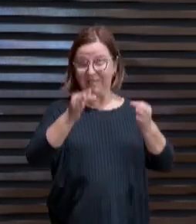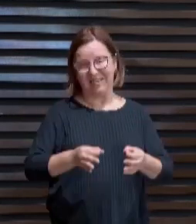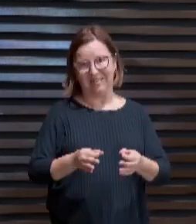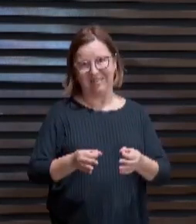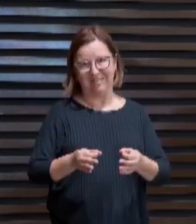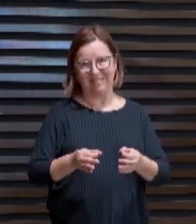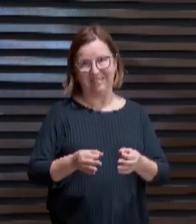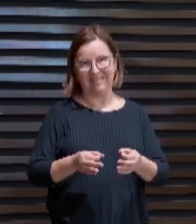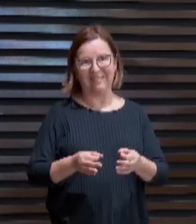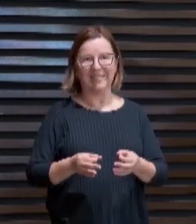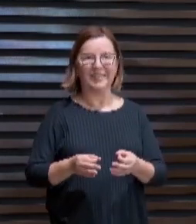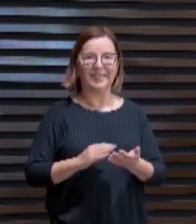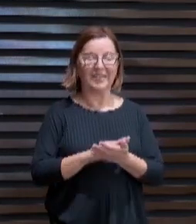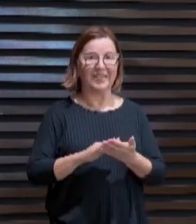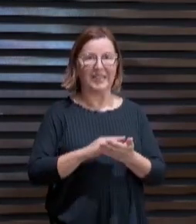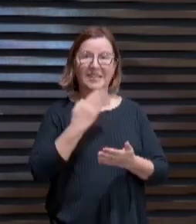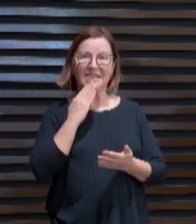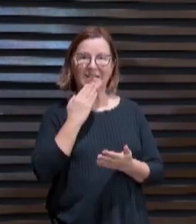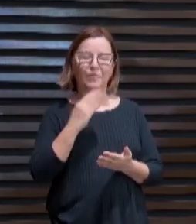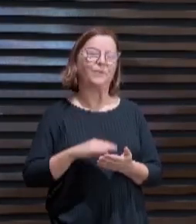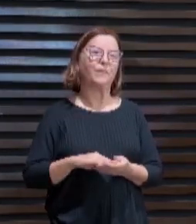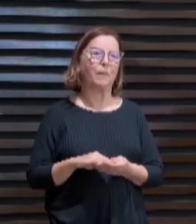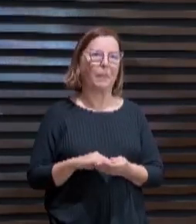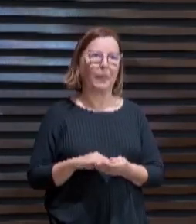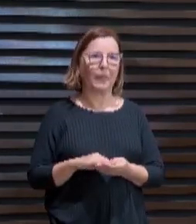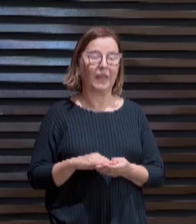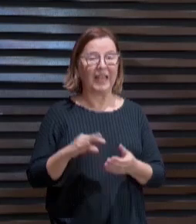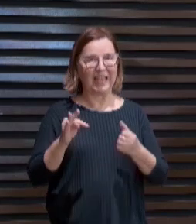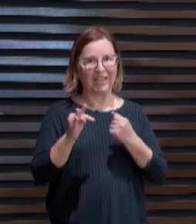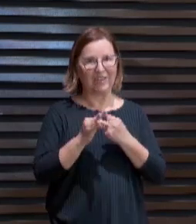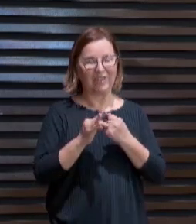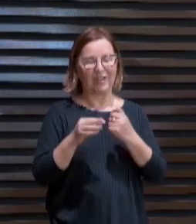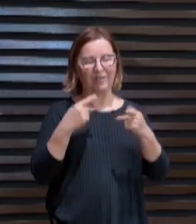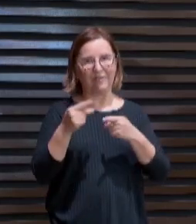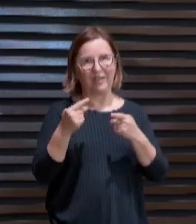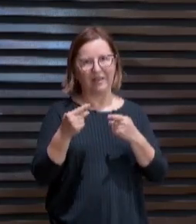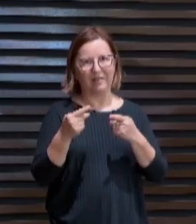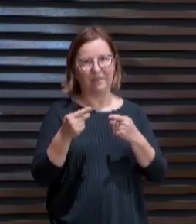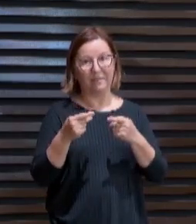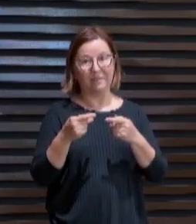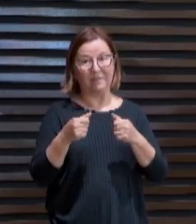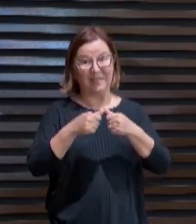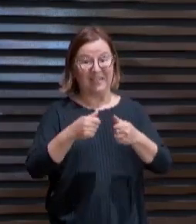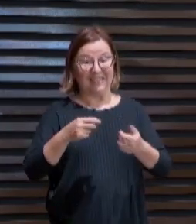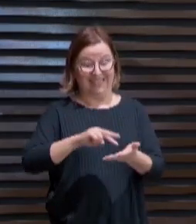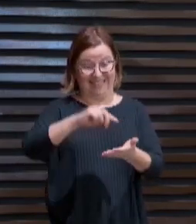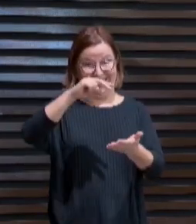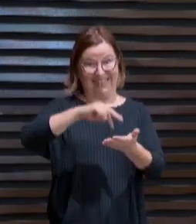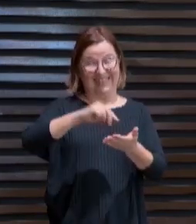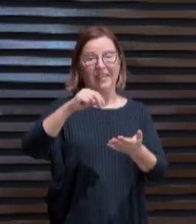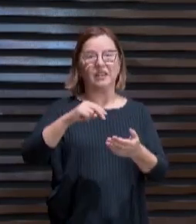nada deficientes. E aí em em 1 Pedro 1, 6 a 7, diz assim: nisso exultais. Nisso o